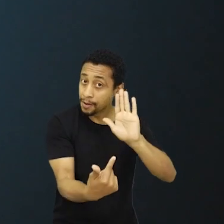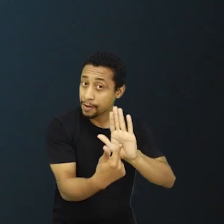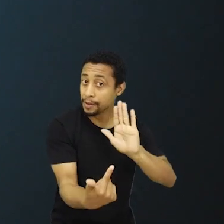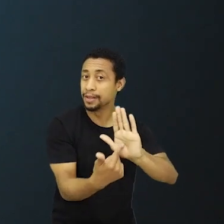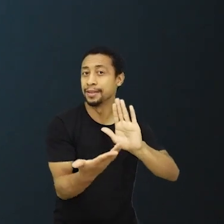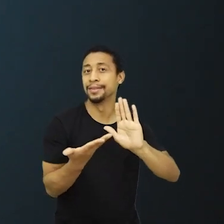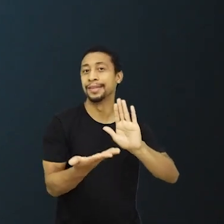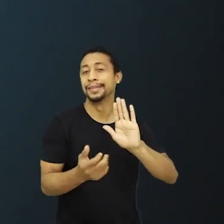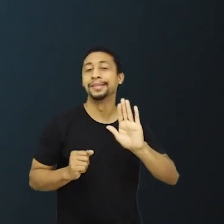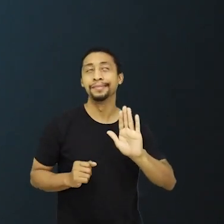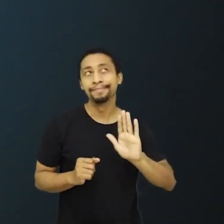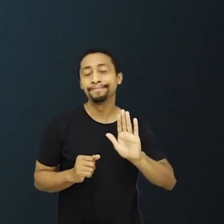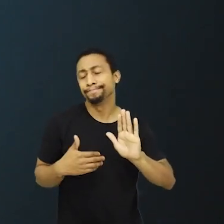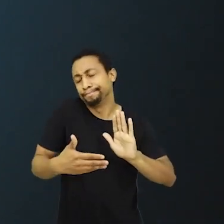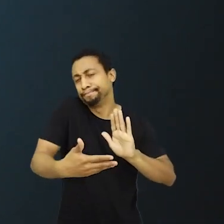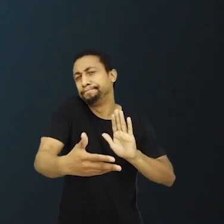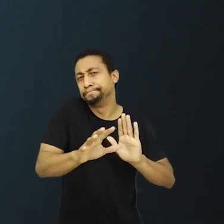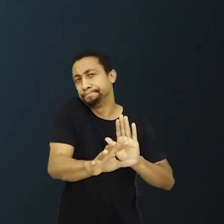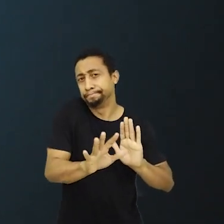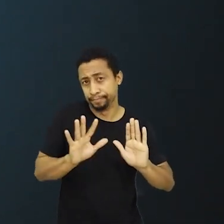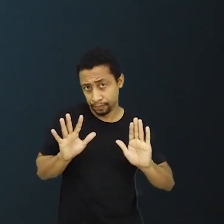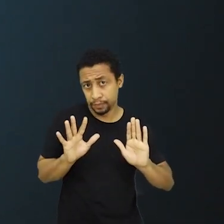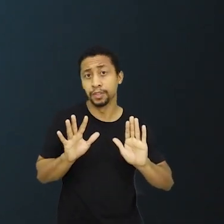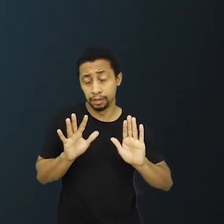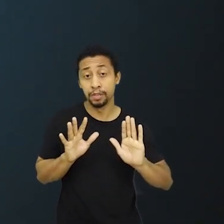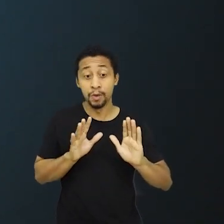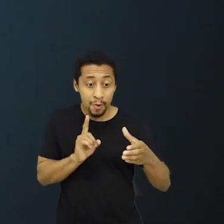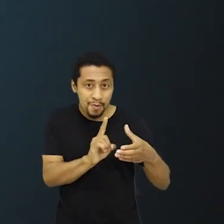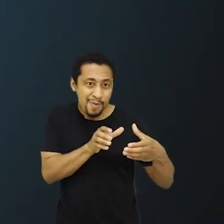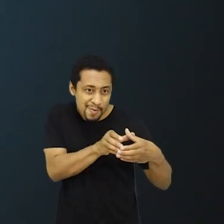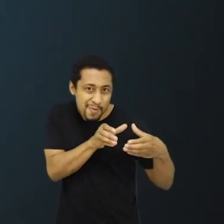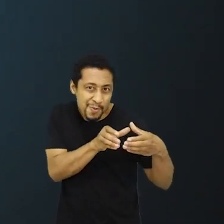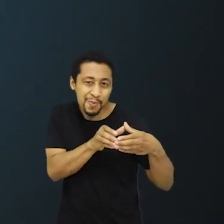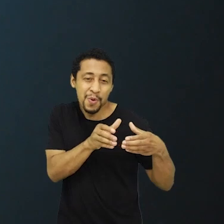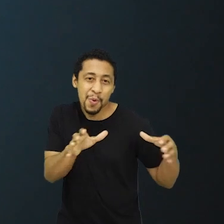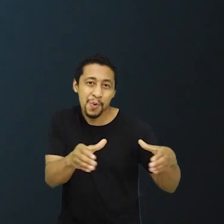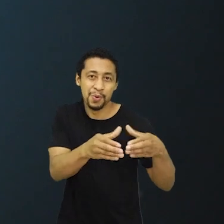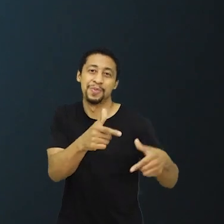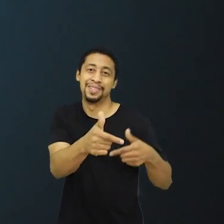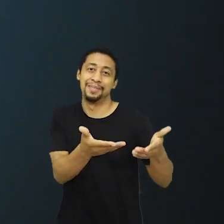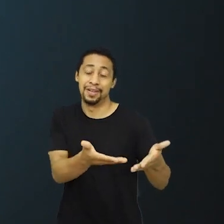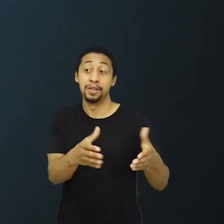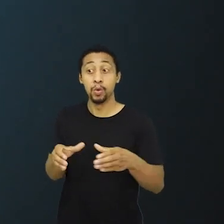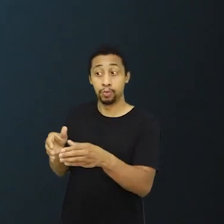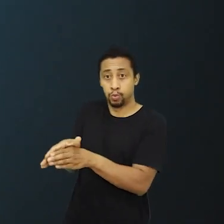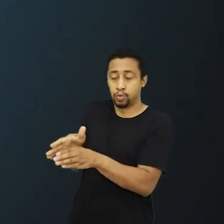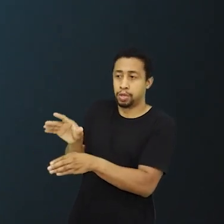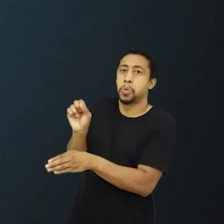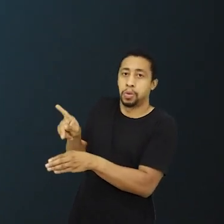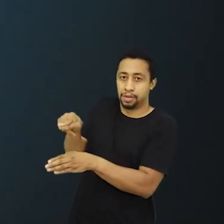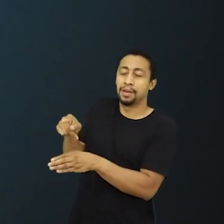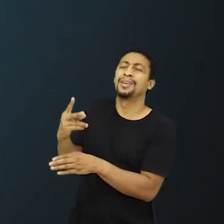para, enfim, estava mais próximo da equipe do cotidiano do instituto e não só do conselho, que se reunia a